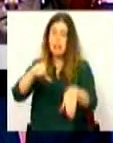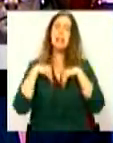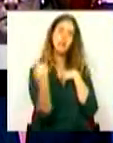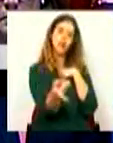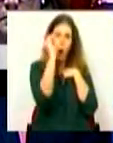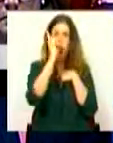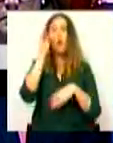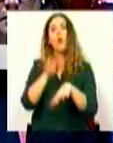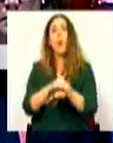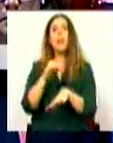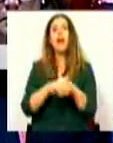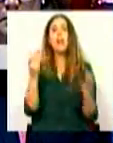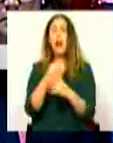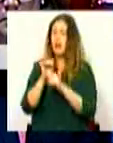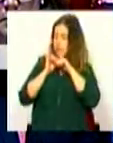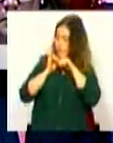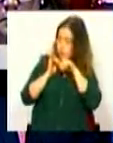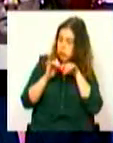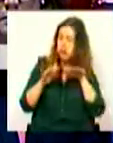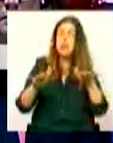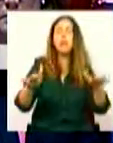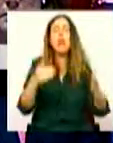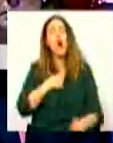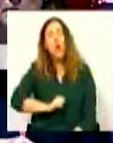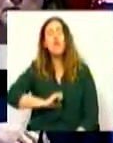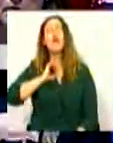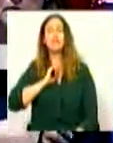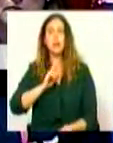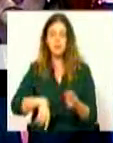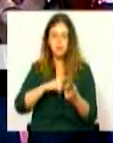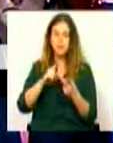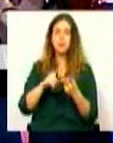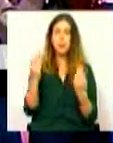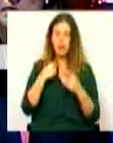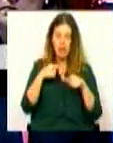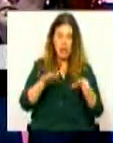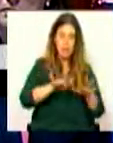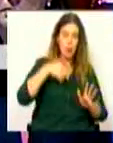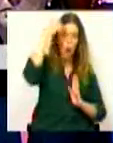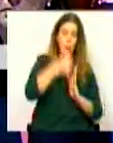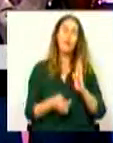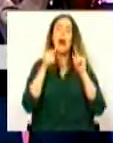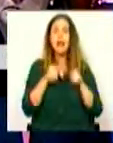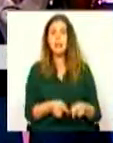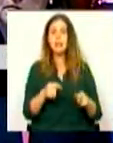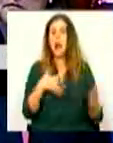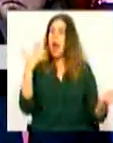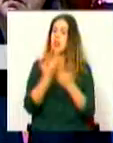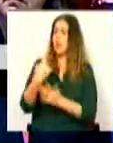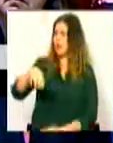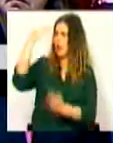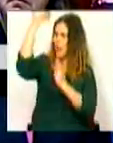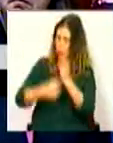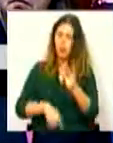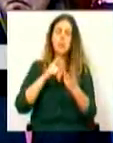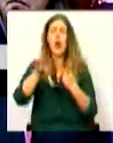toleramos. Porque é a mensagem de confiança de que, desde esta Assembleia da República, ao Presidente da República,